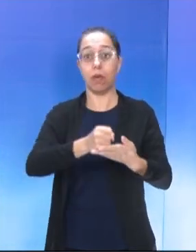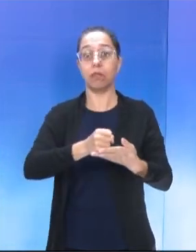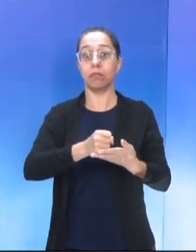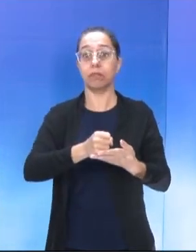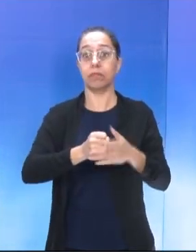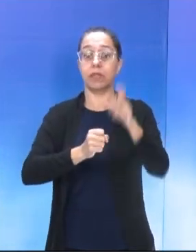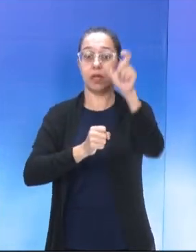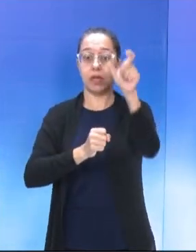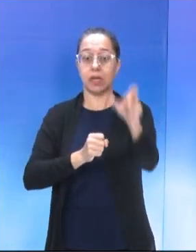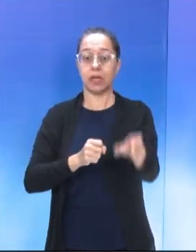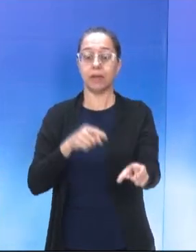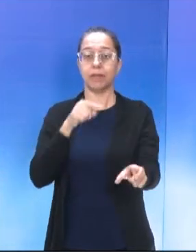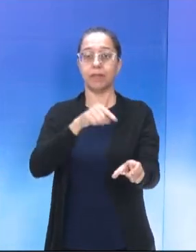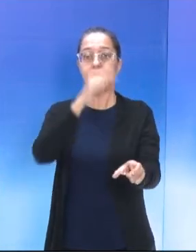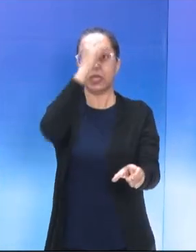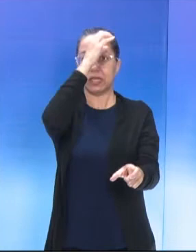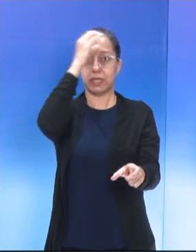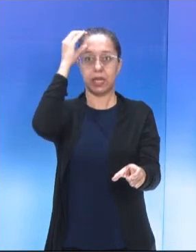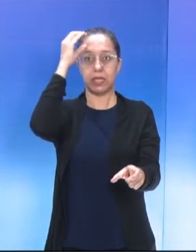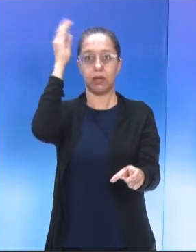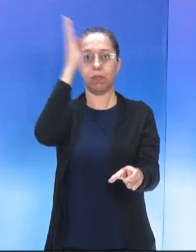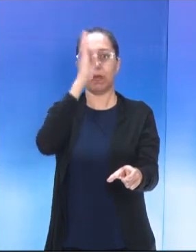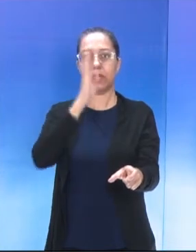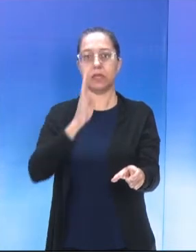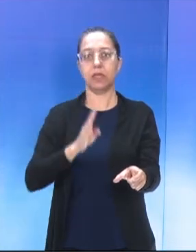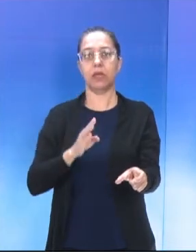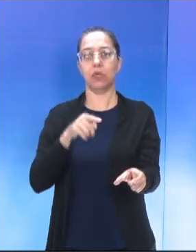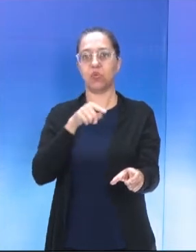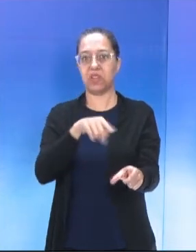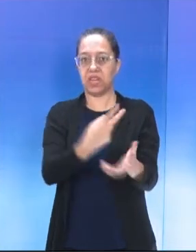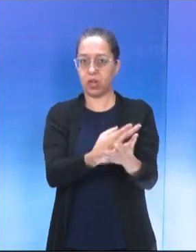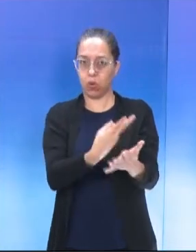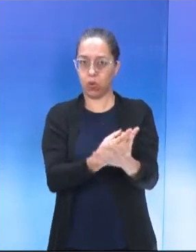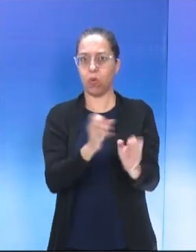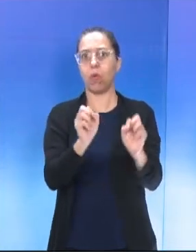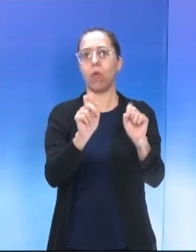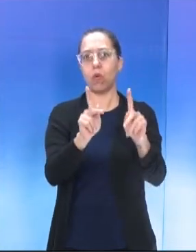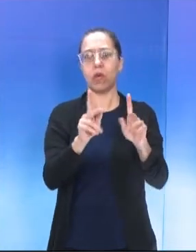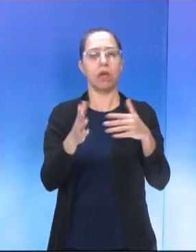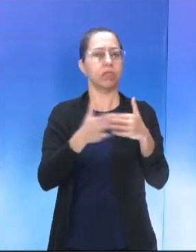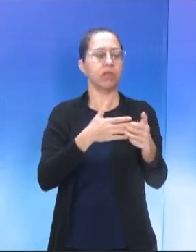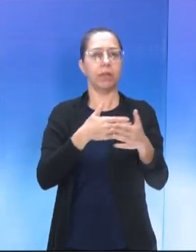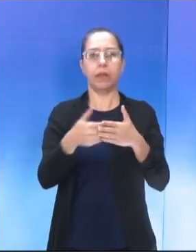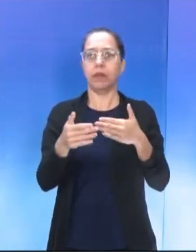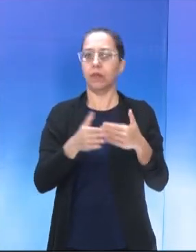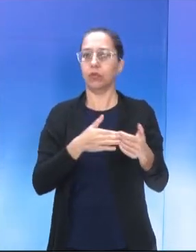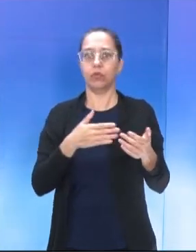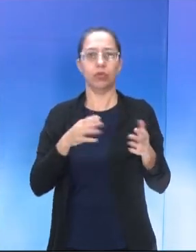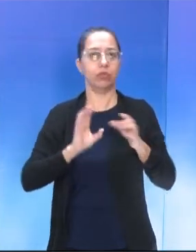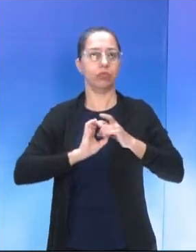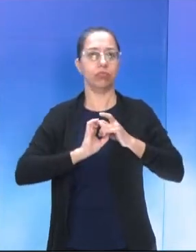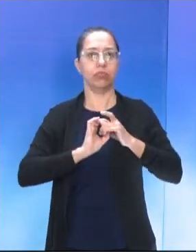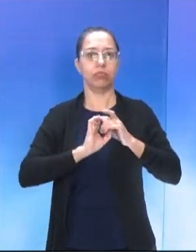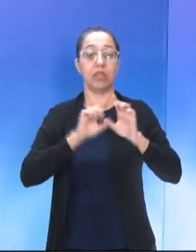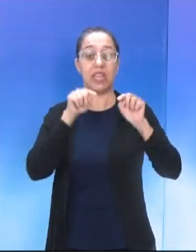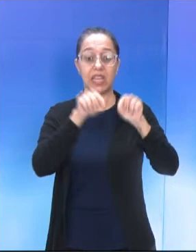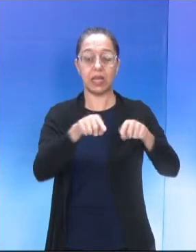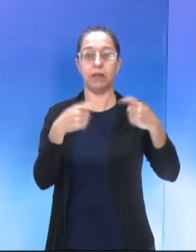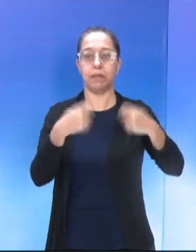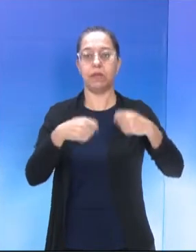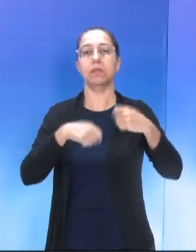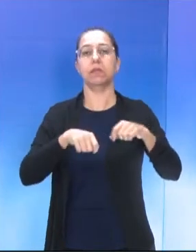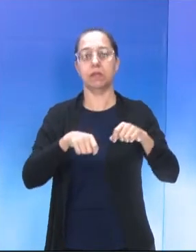brasileiro. E se ele é cidadão brasileiro, independente do erro que ele cometeu, e aí eu estou falando em relação à segurança